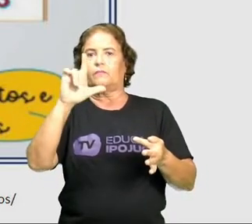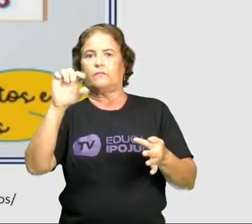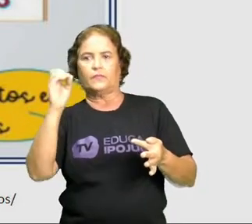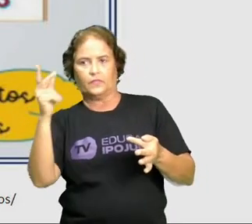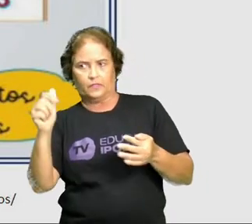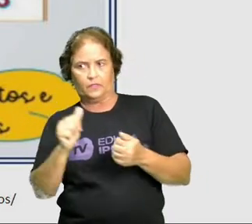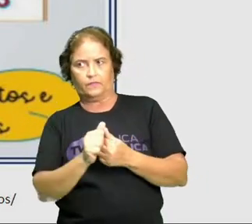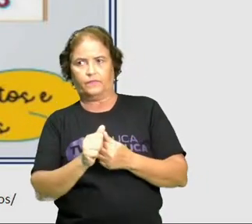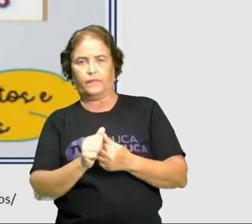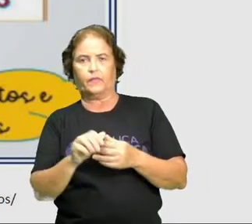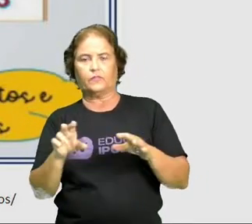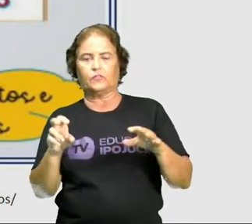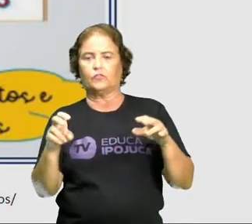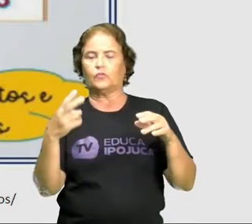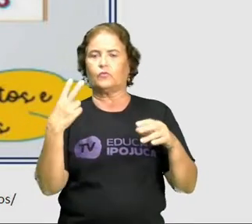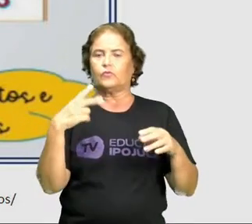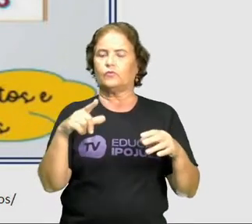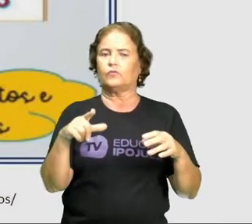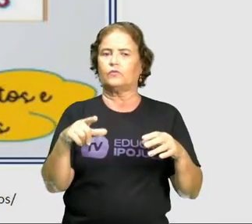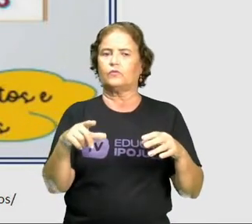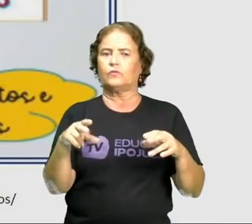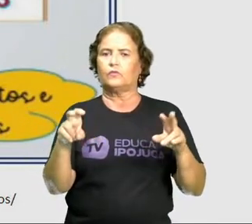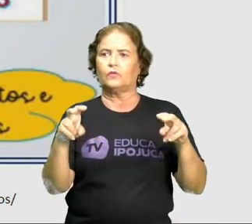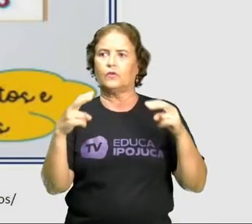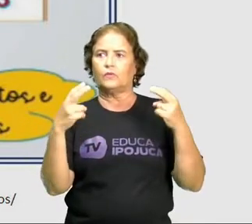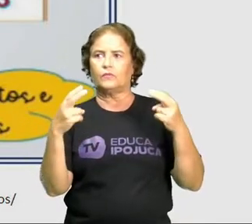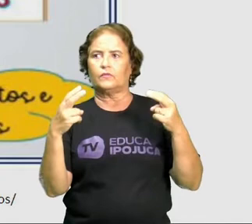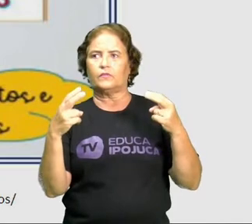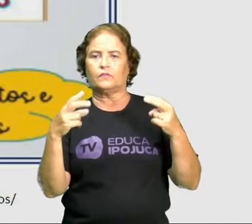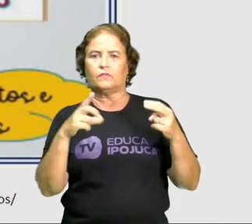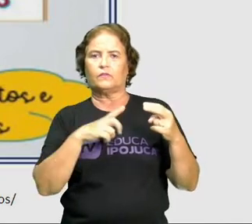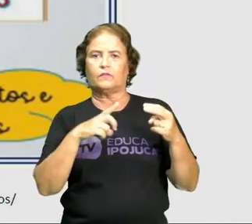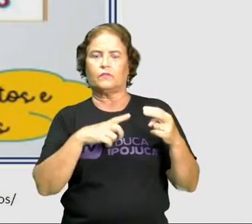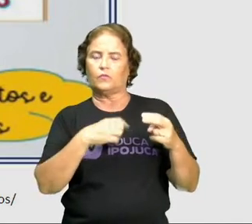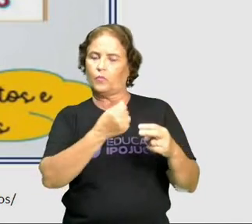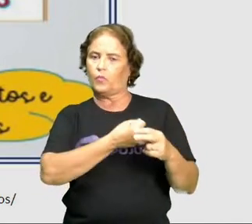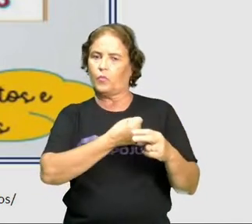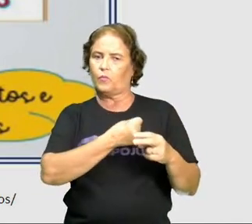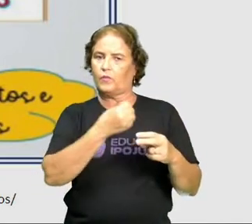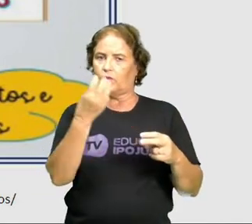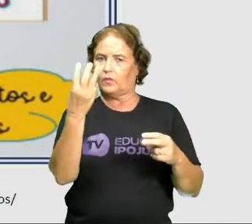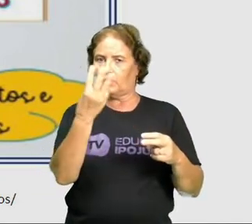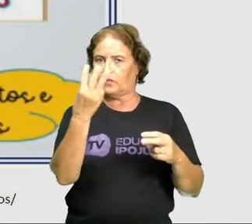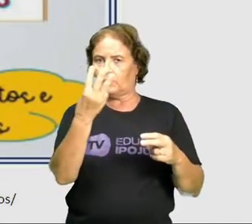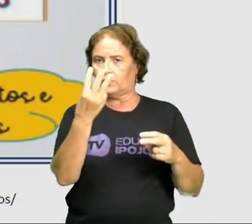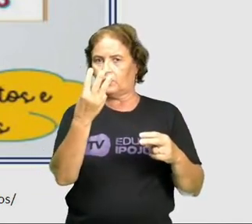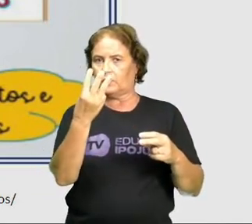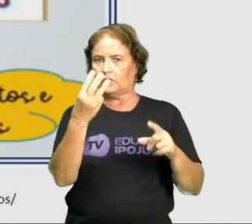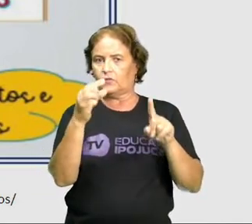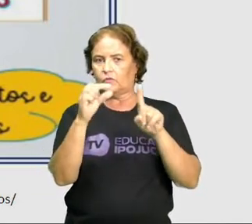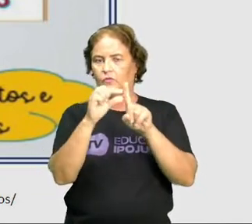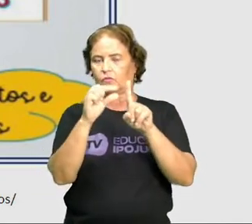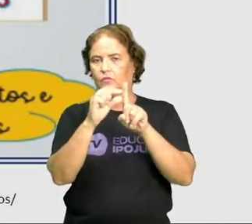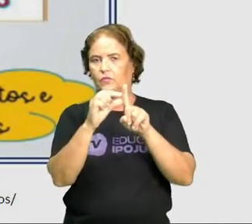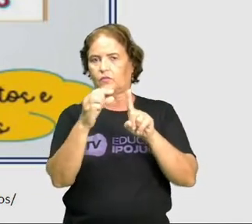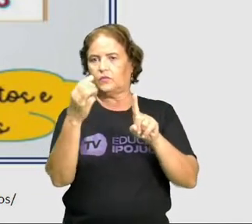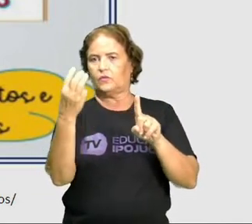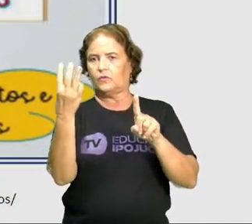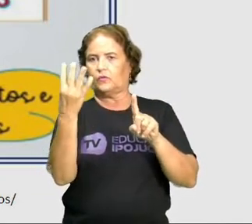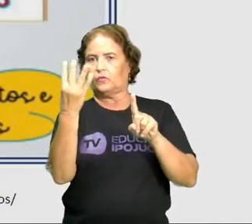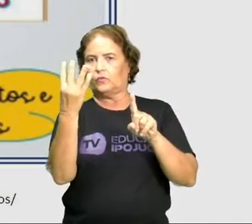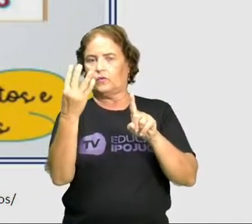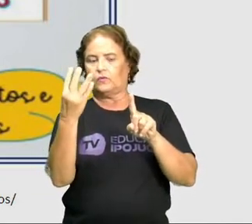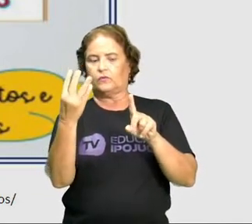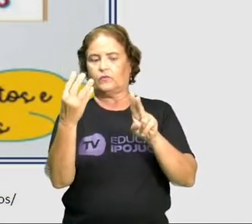observar. A gente vê aqui, ó, são o número 3 unidades, 4 dezenas, 5